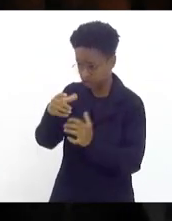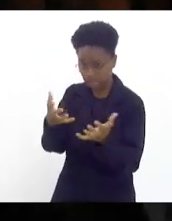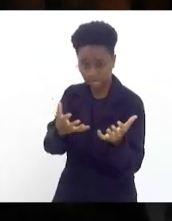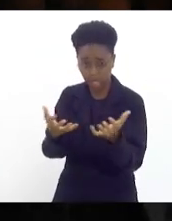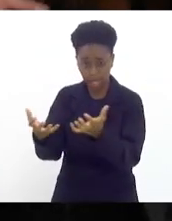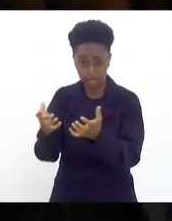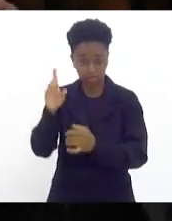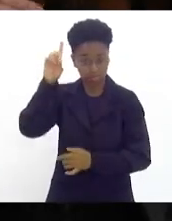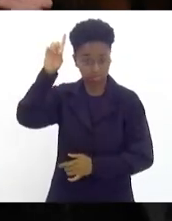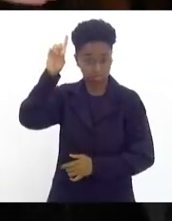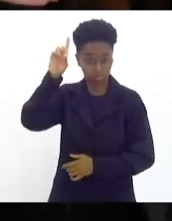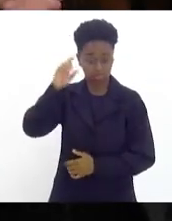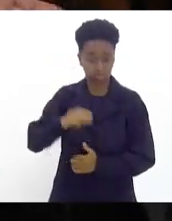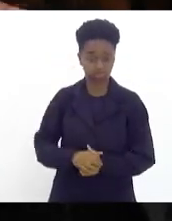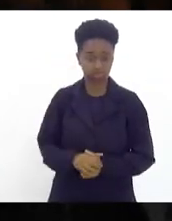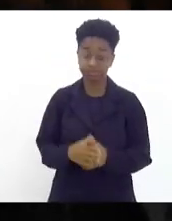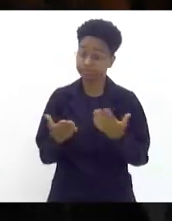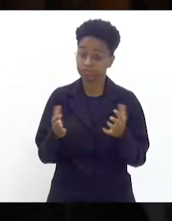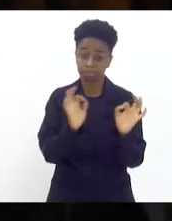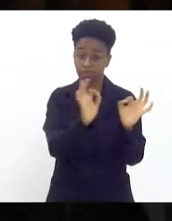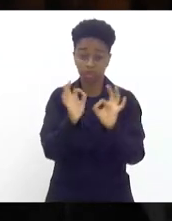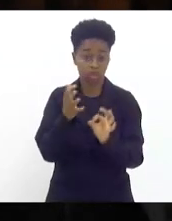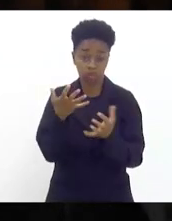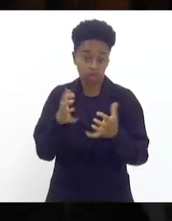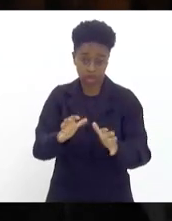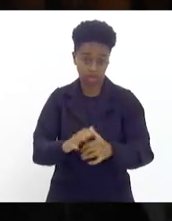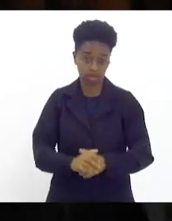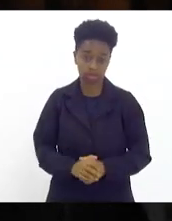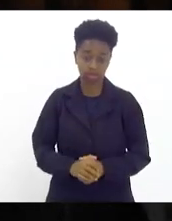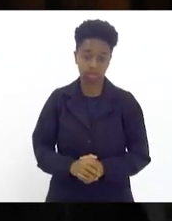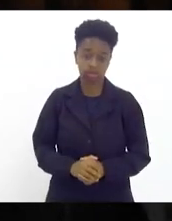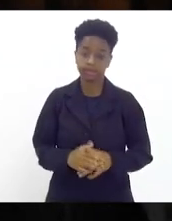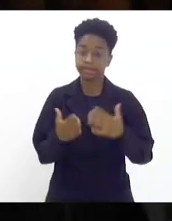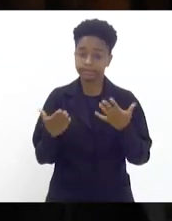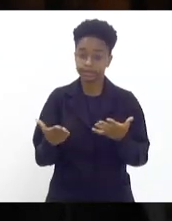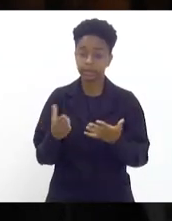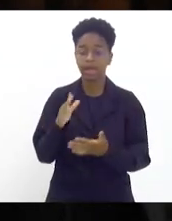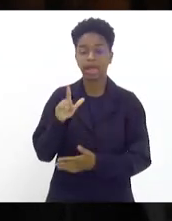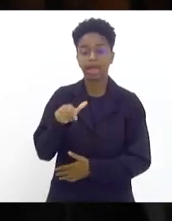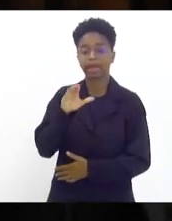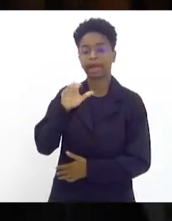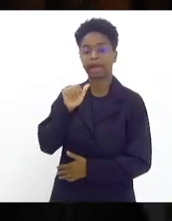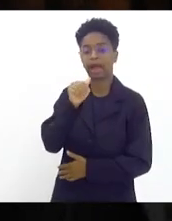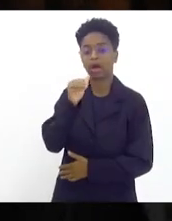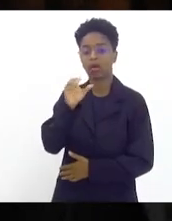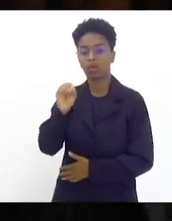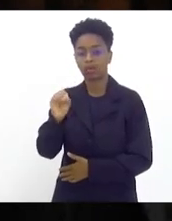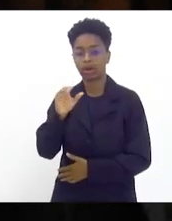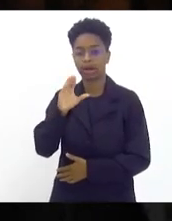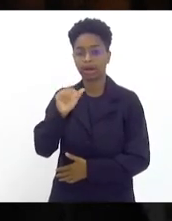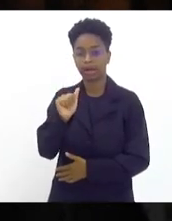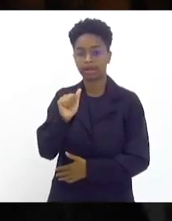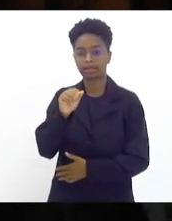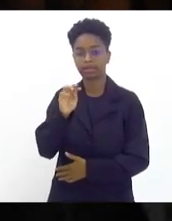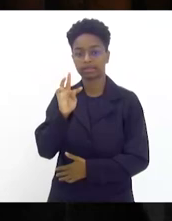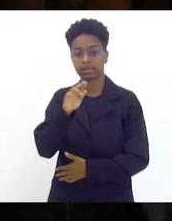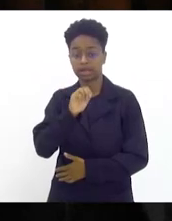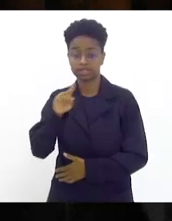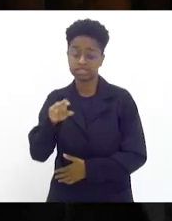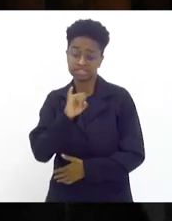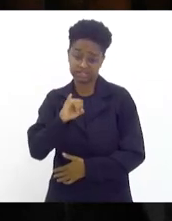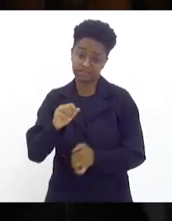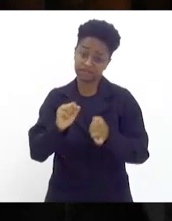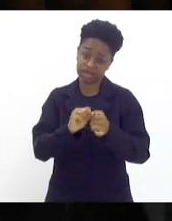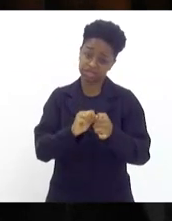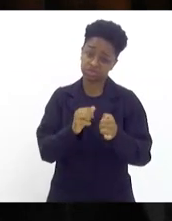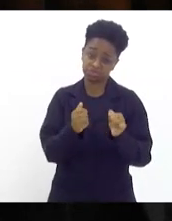levante o dedo então ninguém gostaria então isso eu tenho uma filha e faz isso com meu filho com a minha filha óbvio